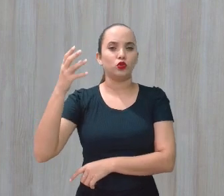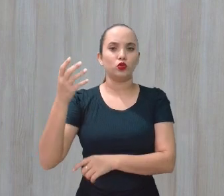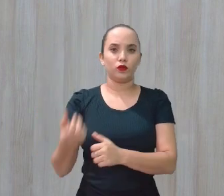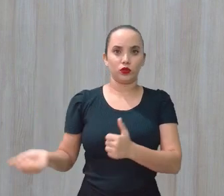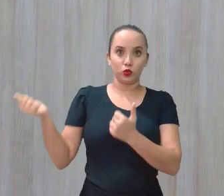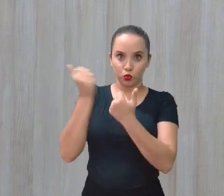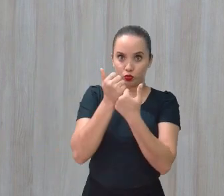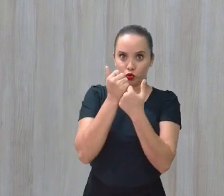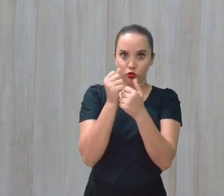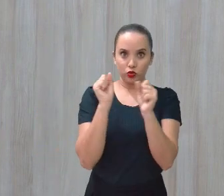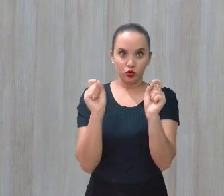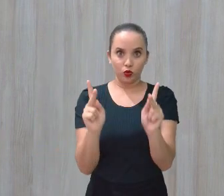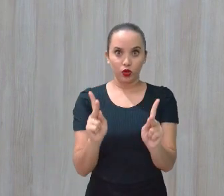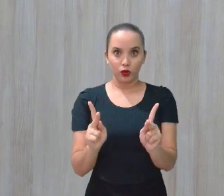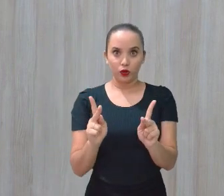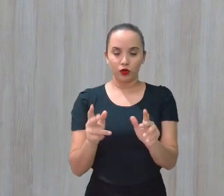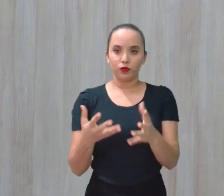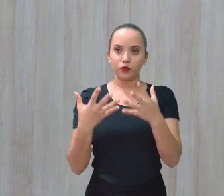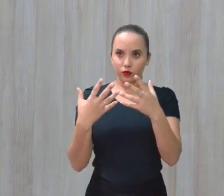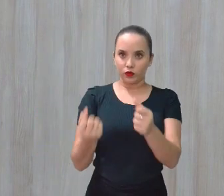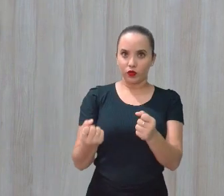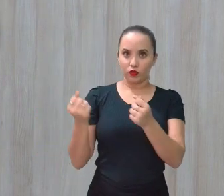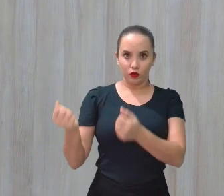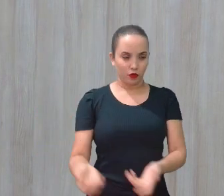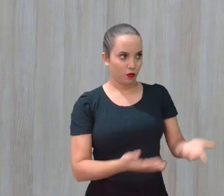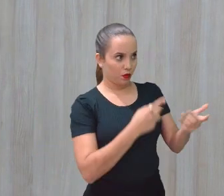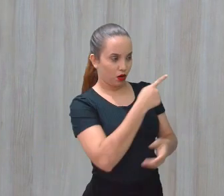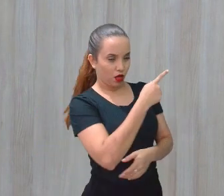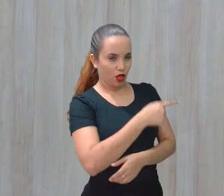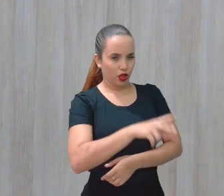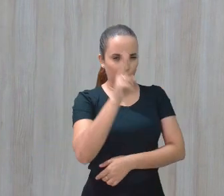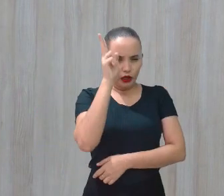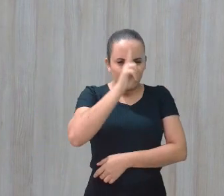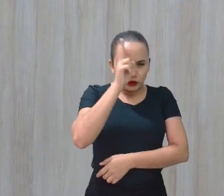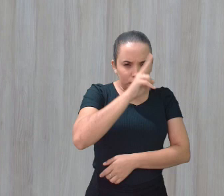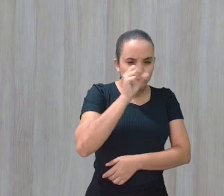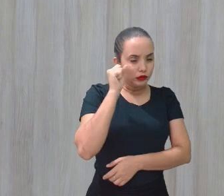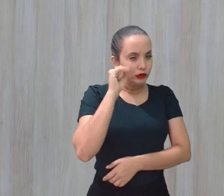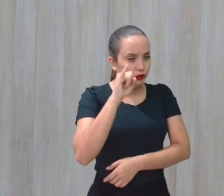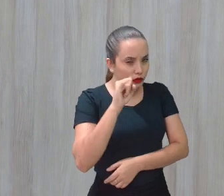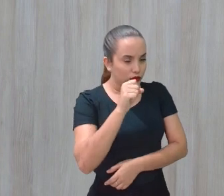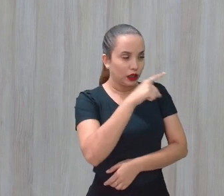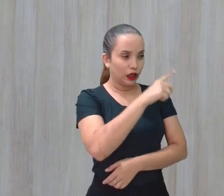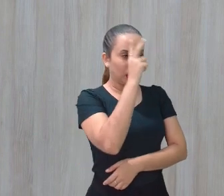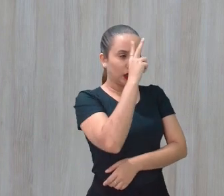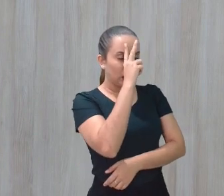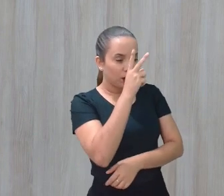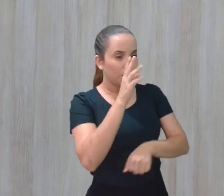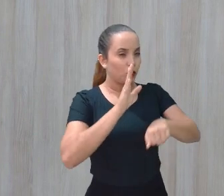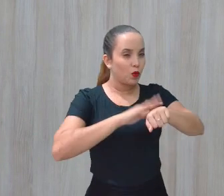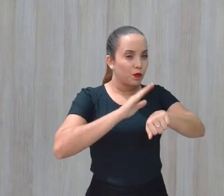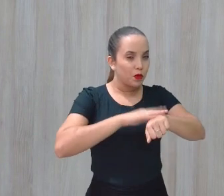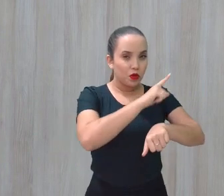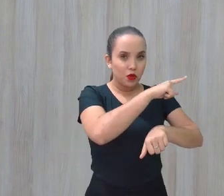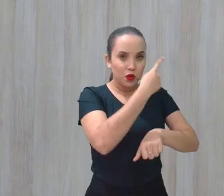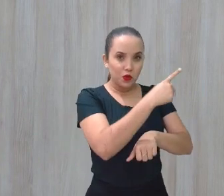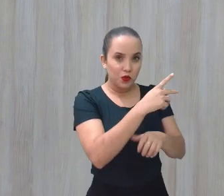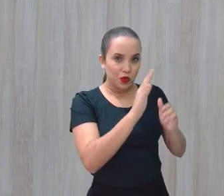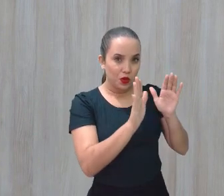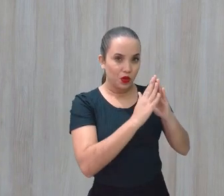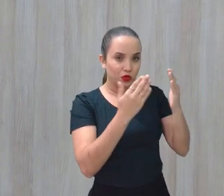substituição, certo? Passar para a Carol para ver se ela lembrou aí, Carol, dos tempos de escola, o que é que tu acha? Diz aí,